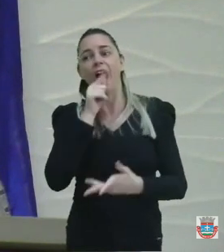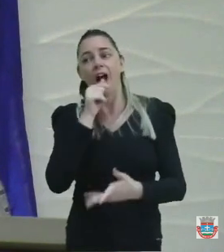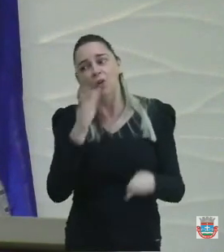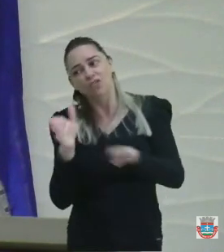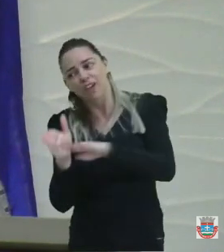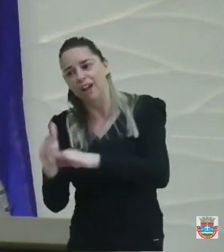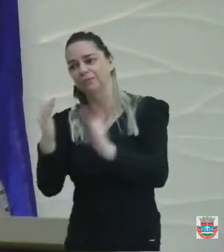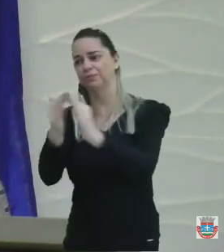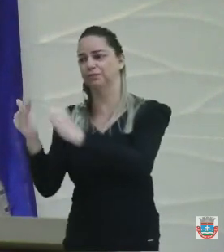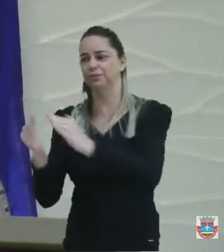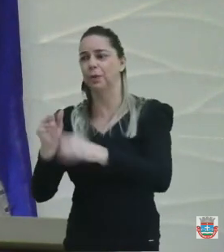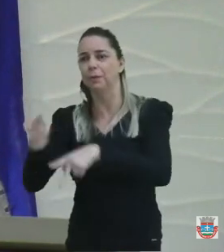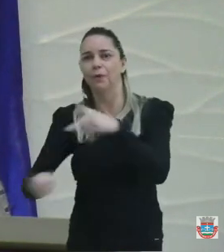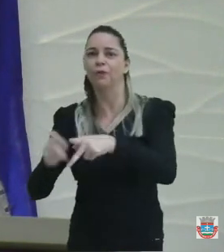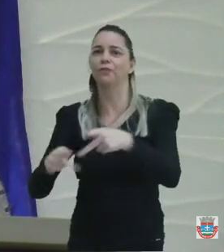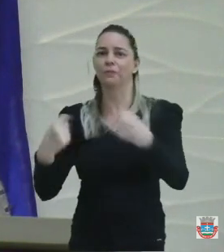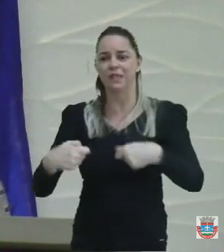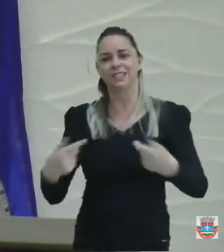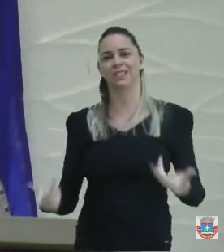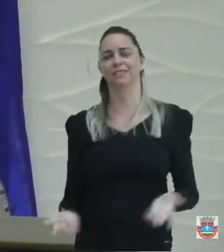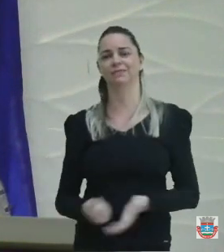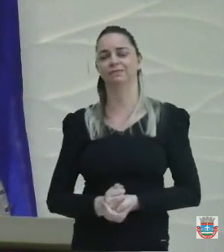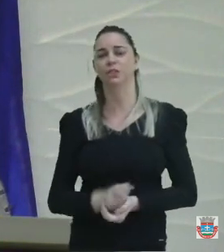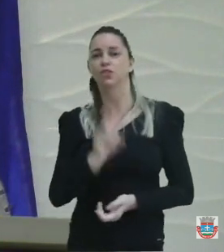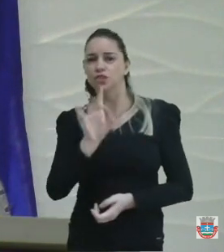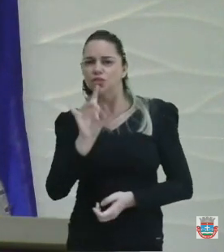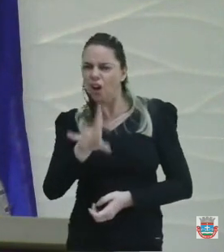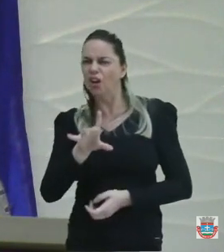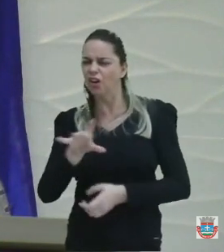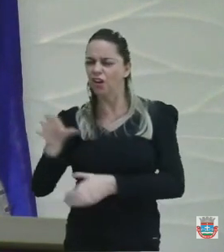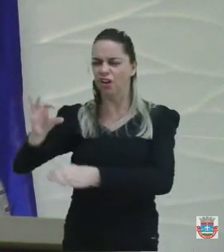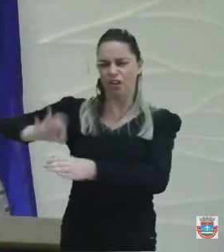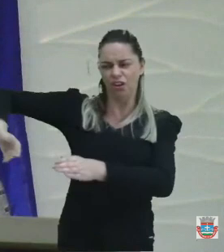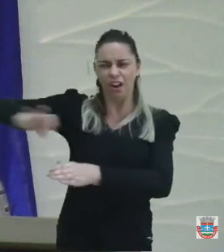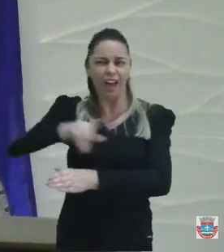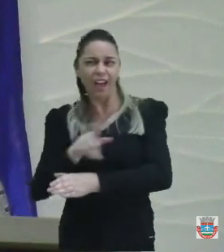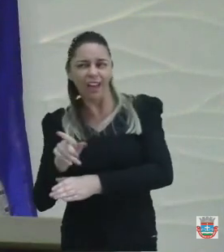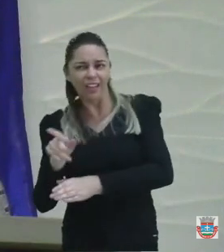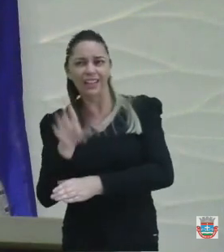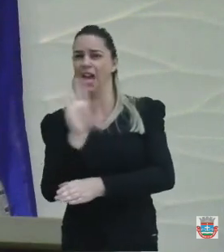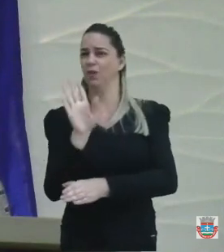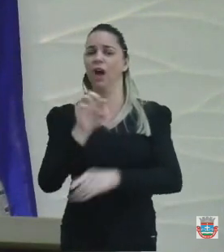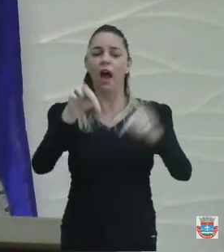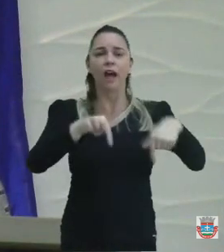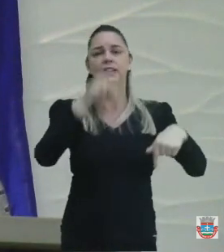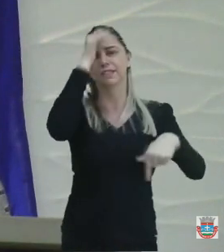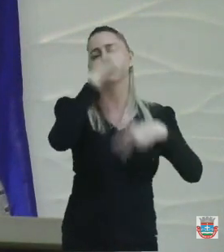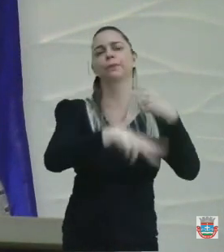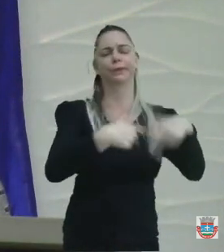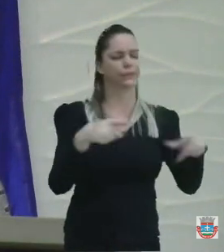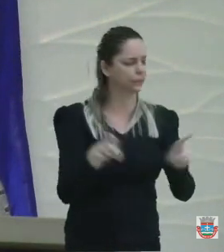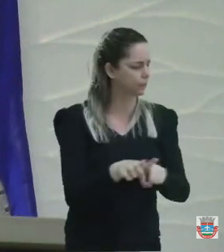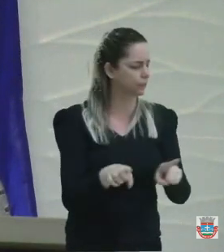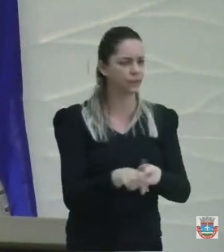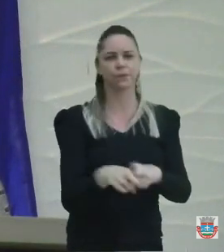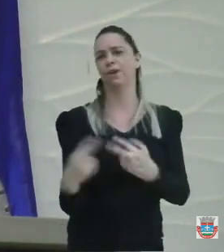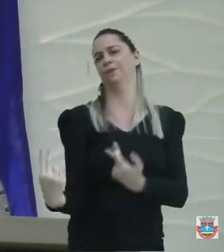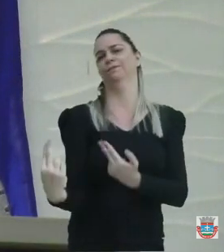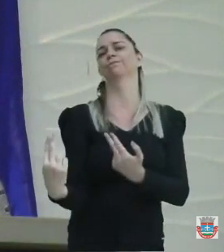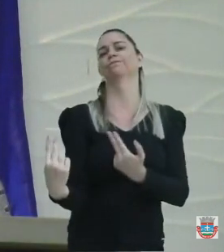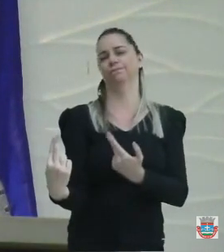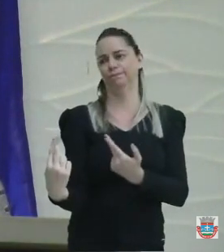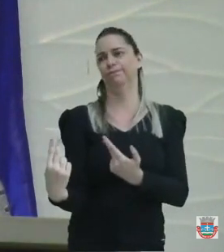do povo. E não só é lá na Vila do Espírito Santo, não. Aqui em São Bento continua do mesmo jeito. Vocês veem, a Compesa não aumentou